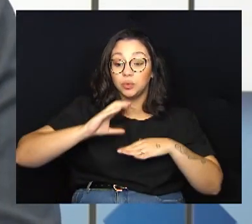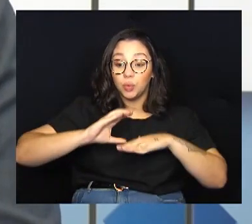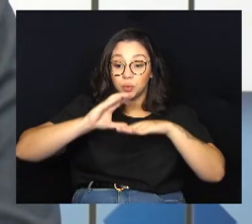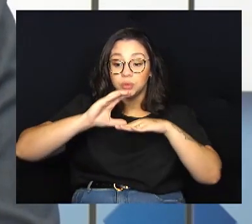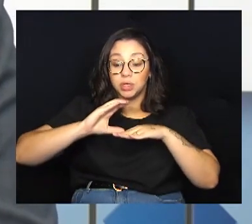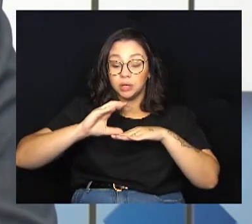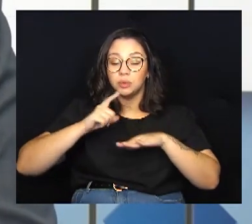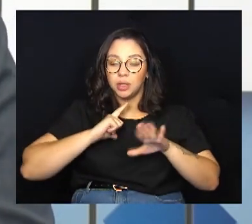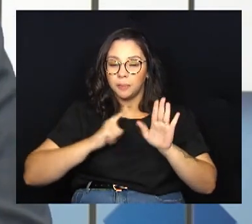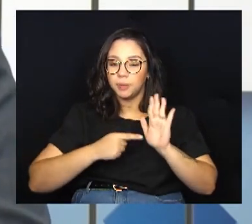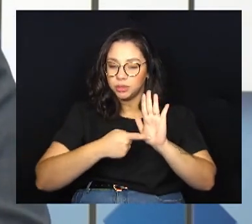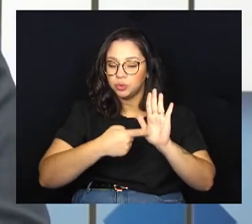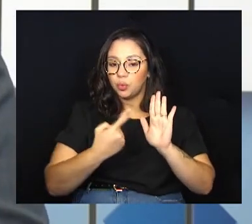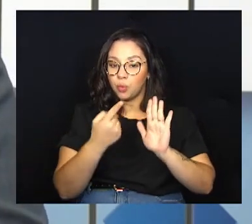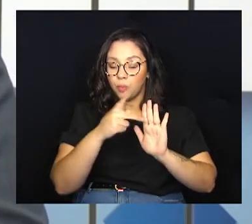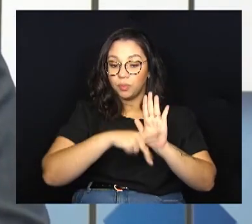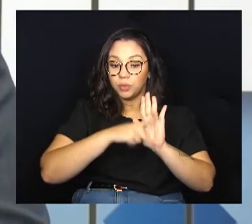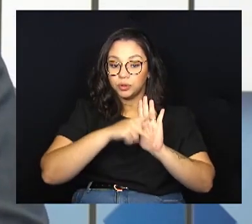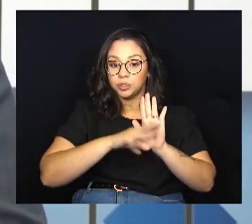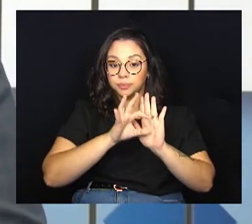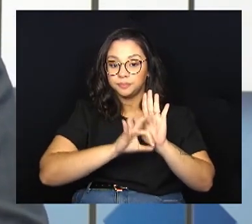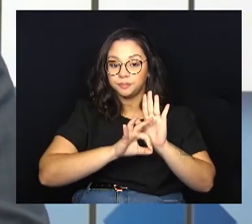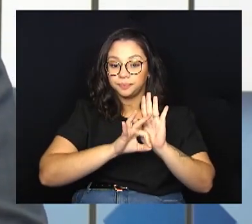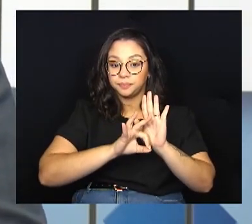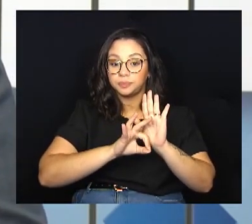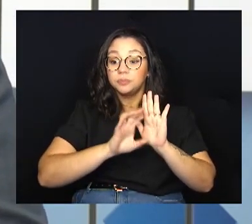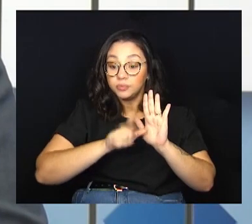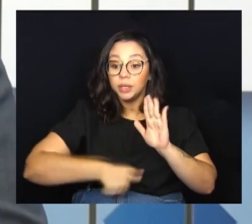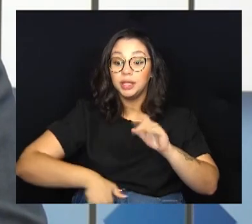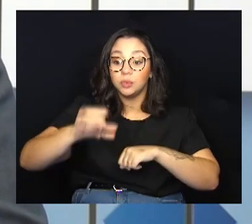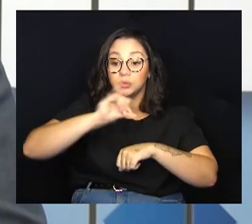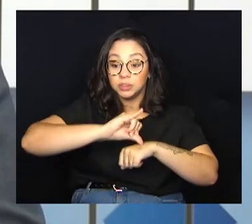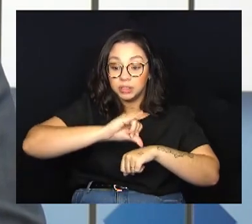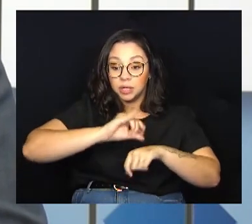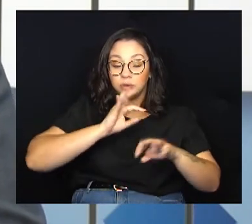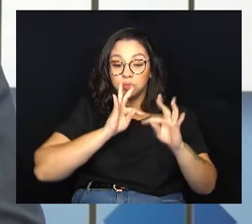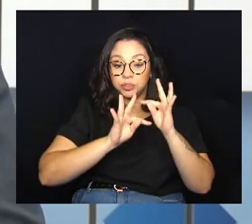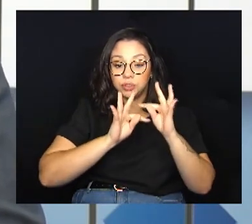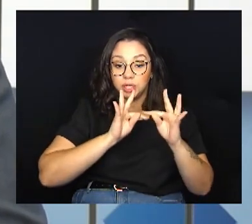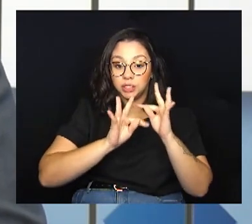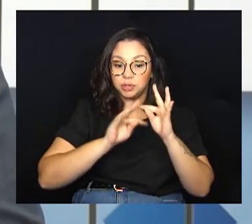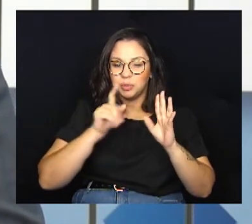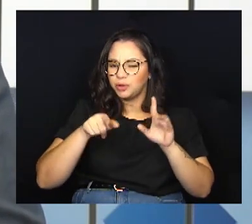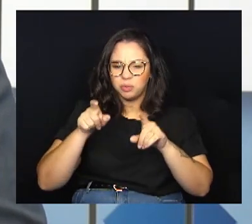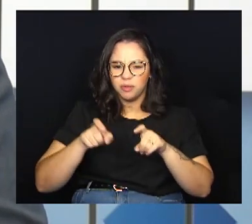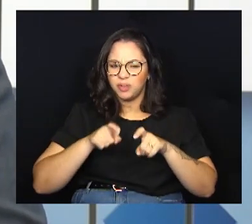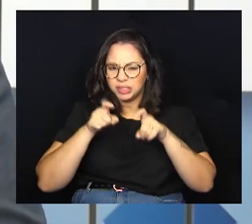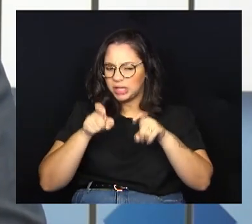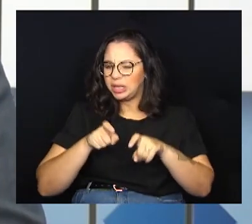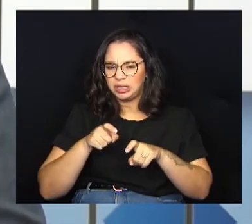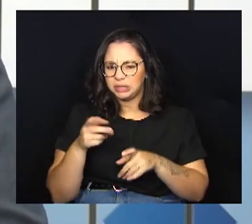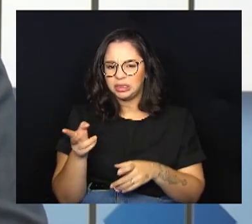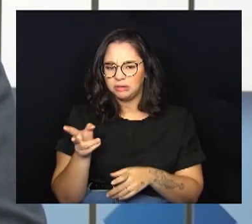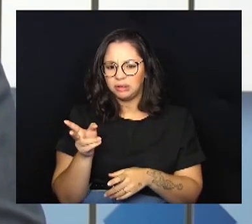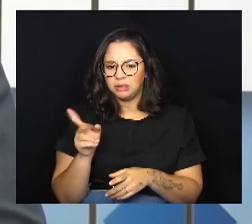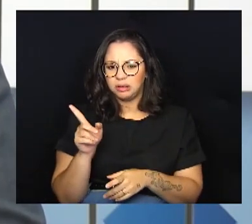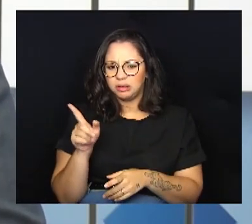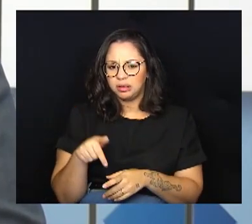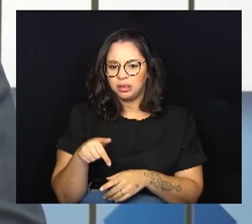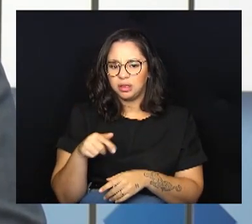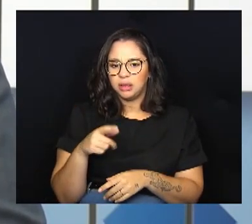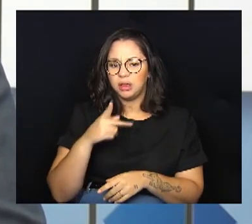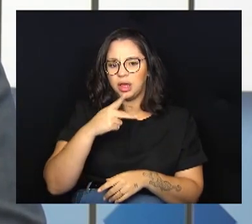de Campinas, vai entender o que eu estou falando, né? As pessoas estão ali, não é só vendendo o corpo não em troca da droga. Elas estão